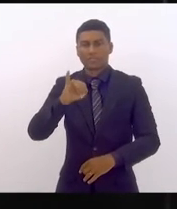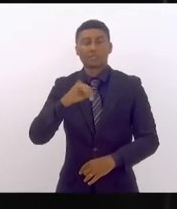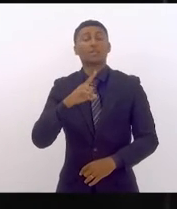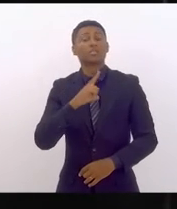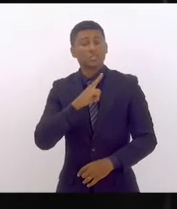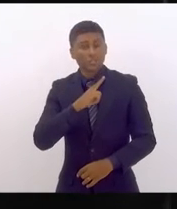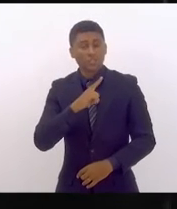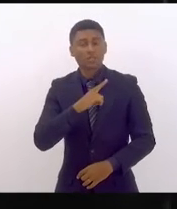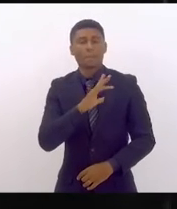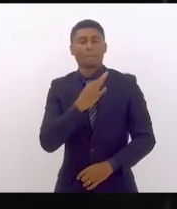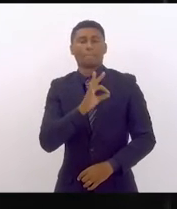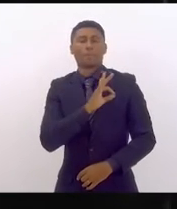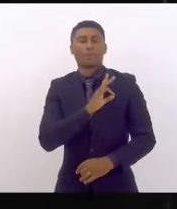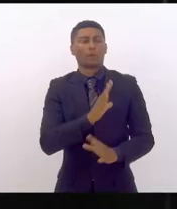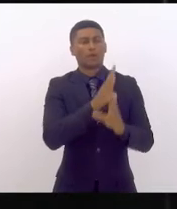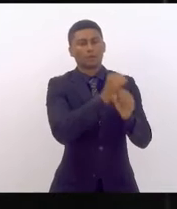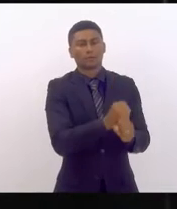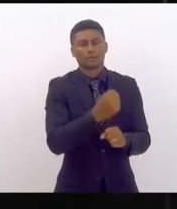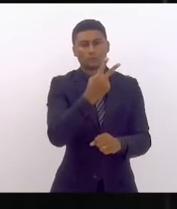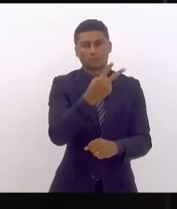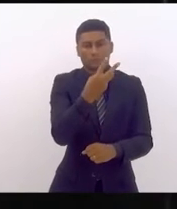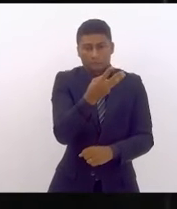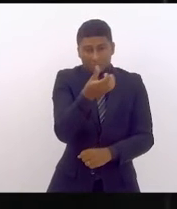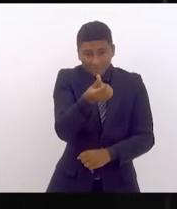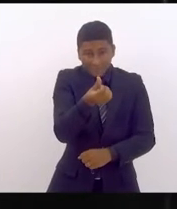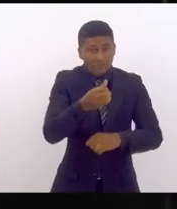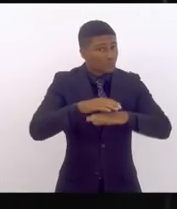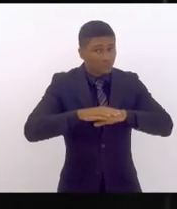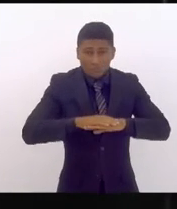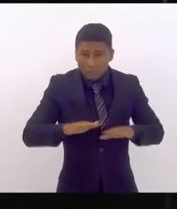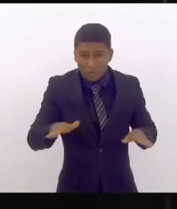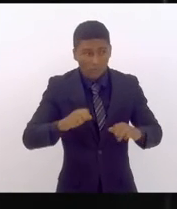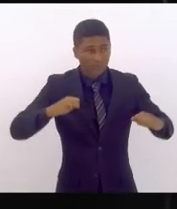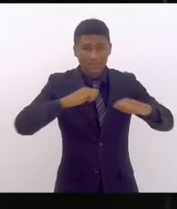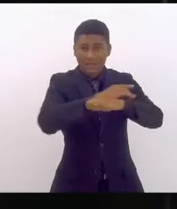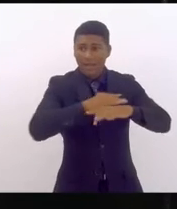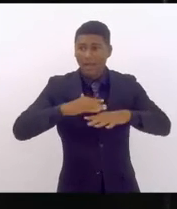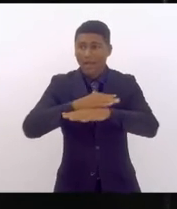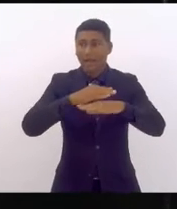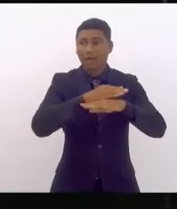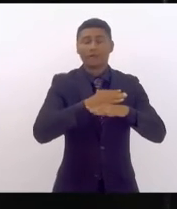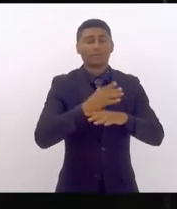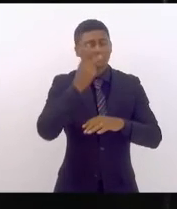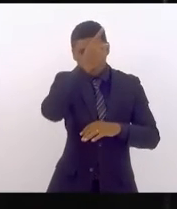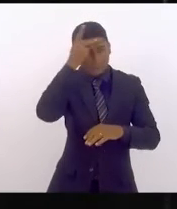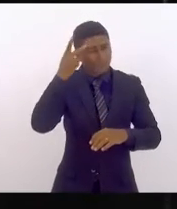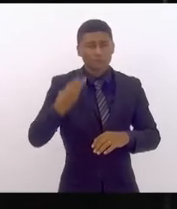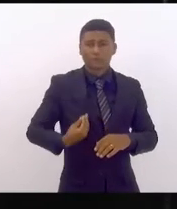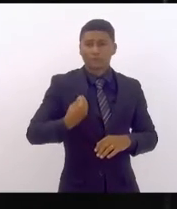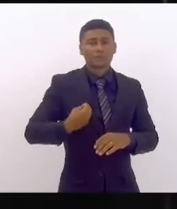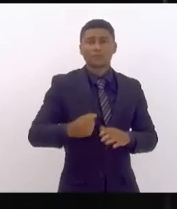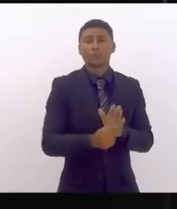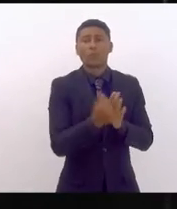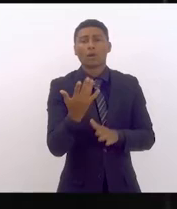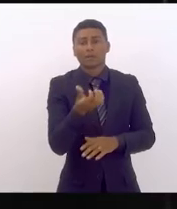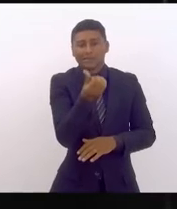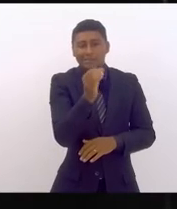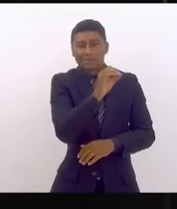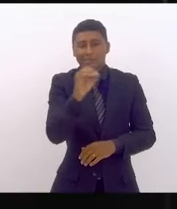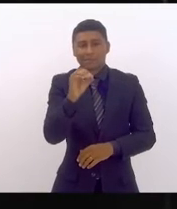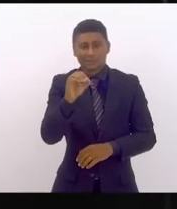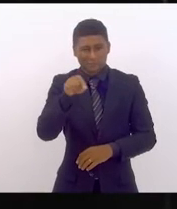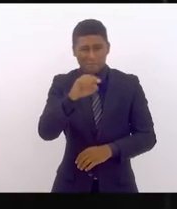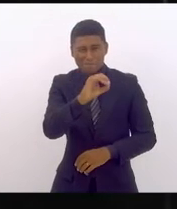policiais somente para tomar conta de uma cidade com quase 600 mil números de habitantes e conseguimos